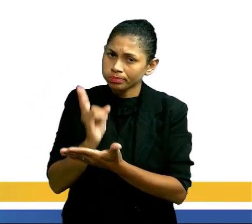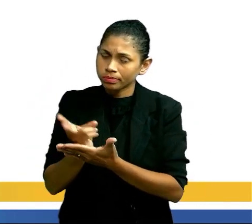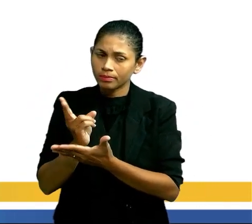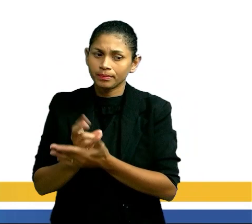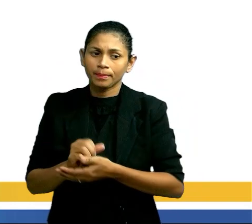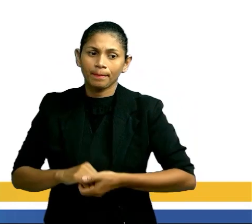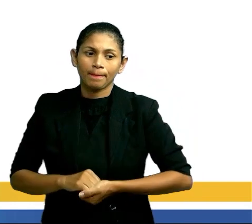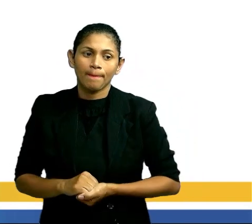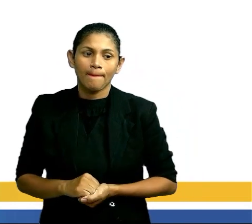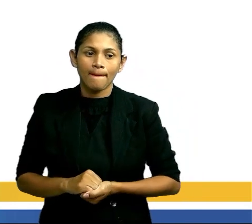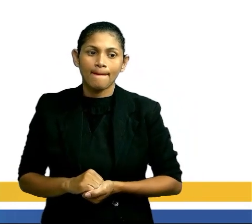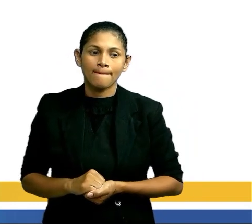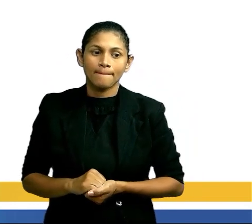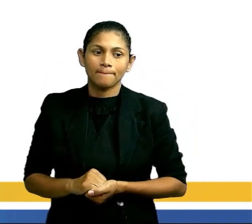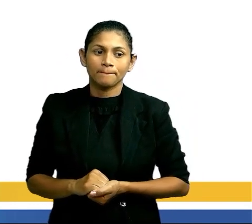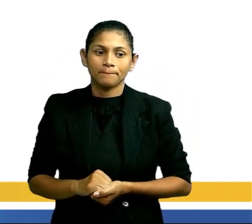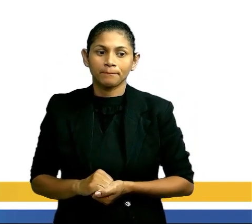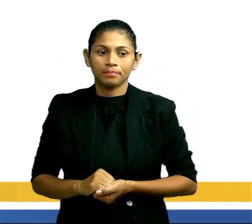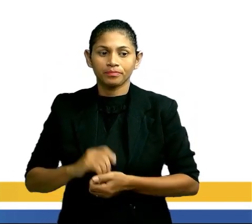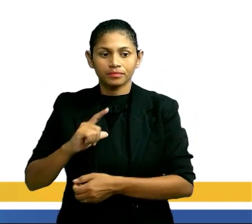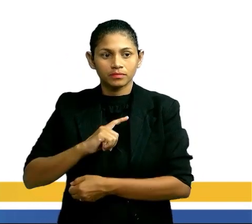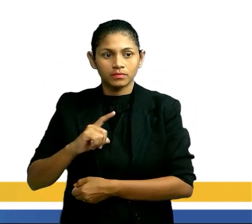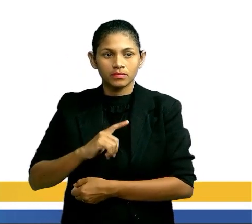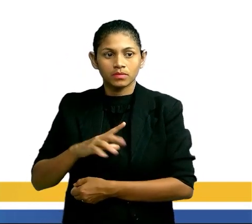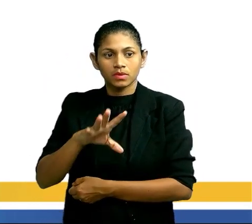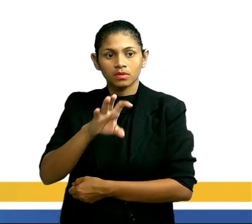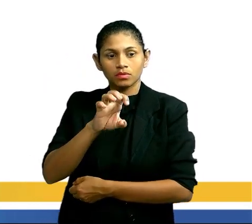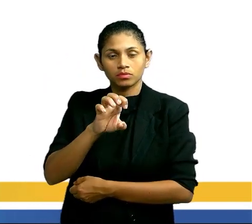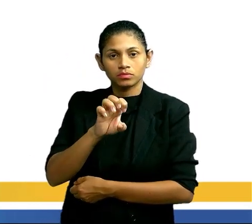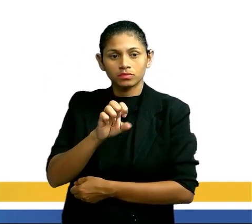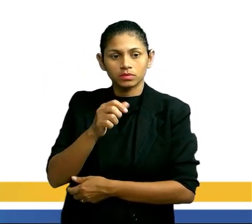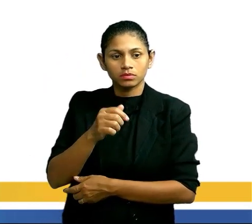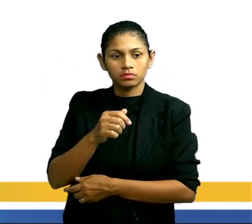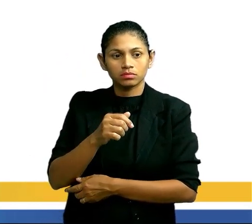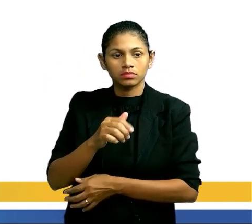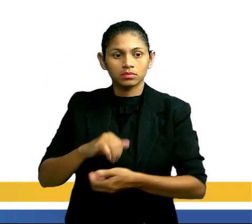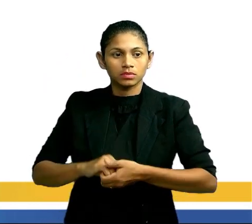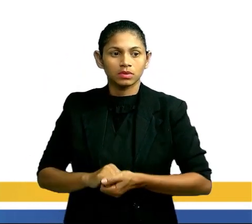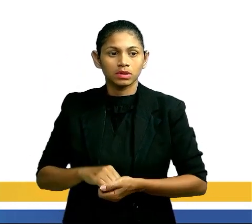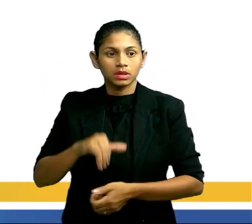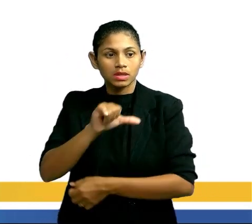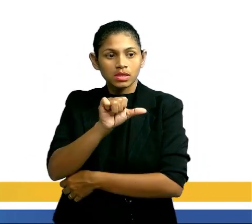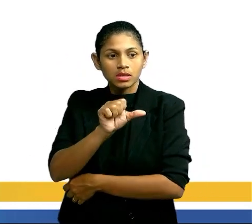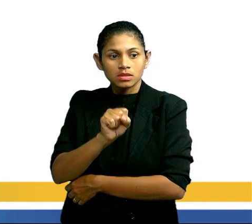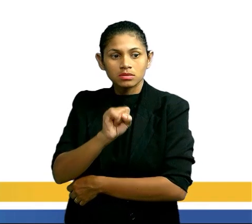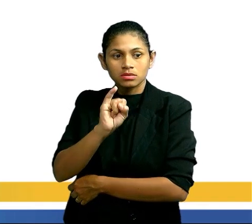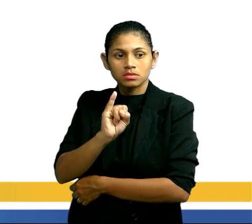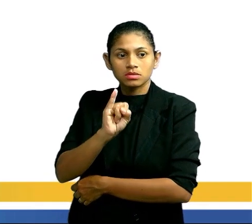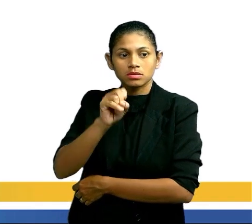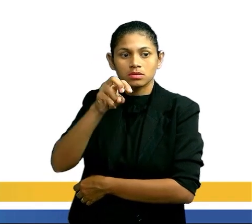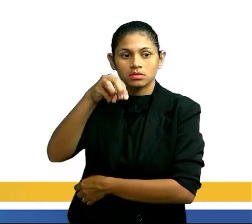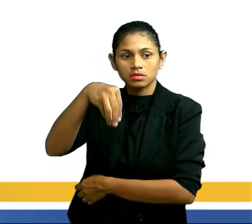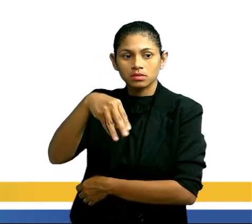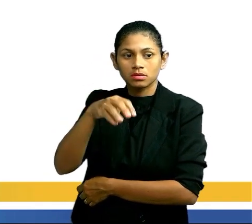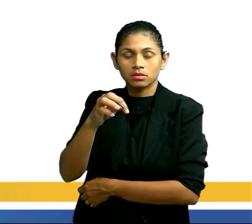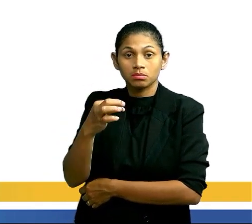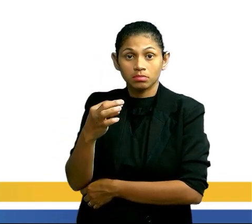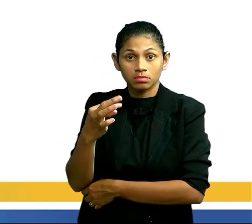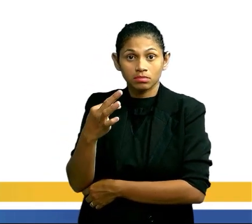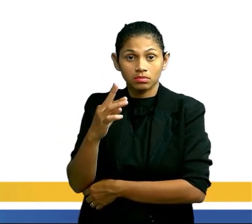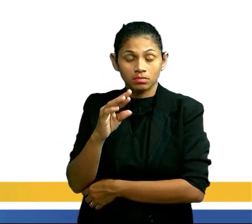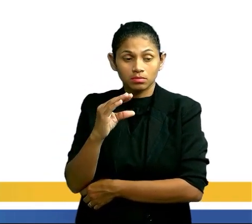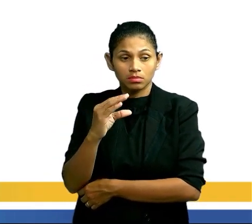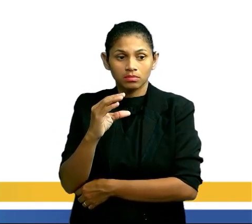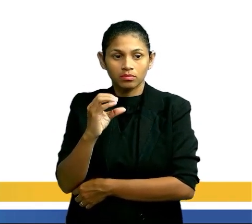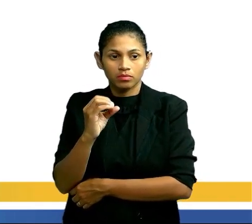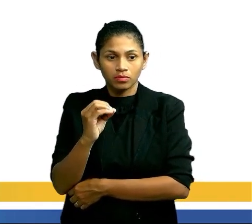uma nomenclatura onde eu vou ter um éter que ele pode ser simétrico ou um éter que ele pode ser assimétrico. Se ele for